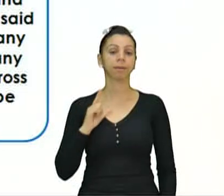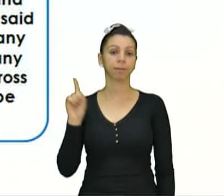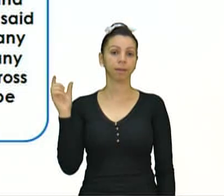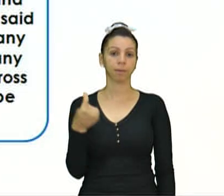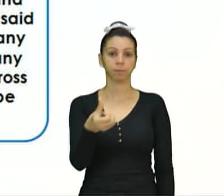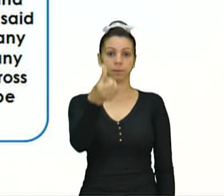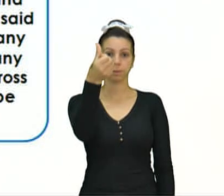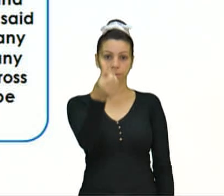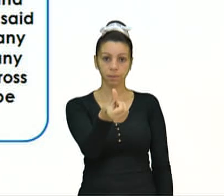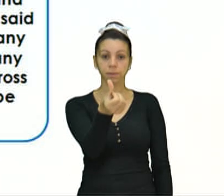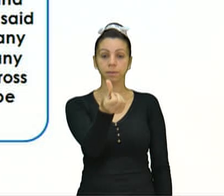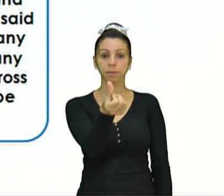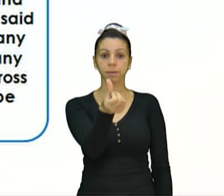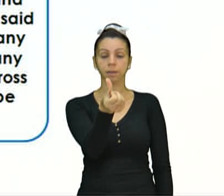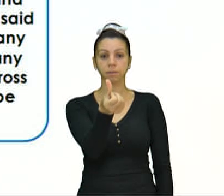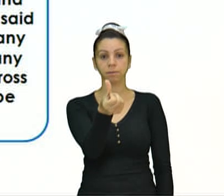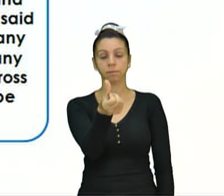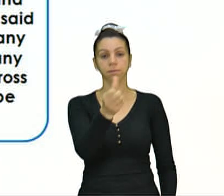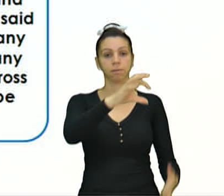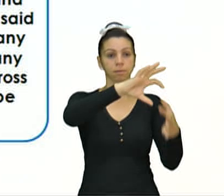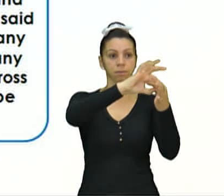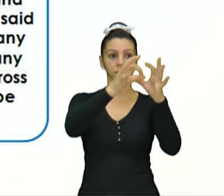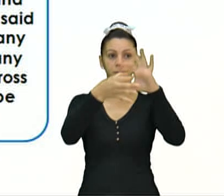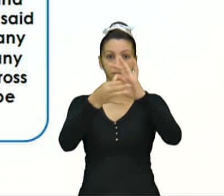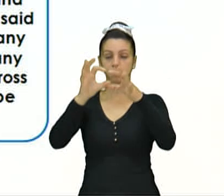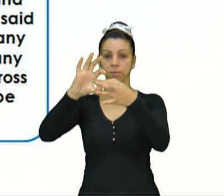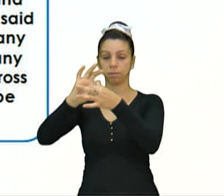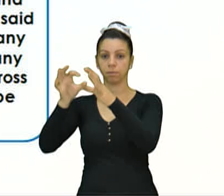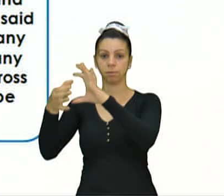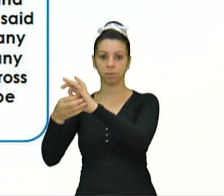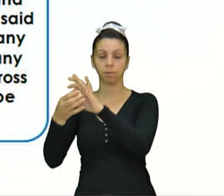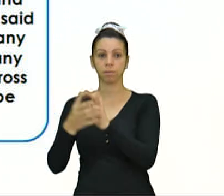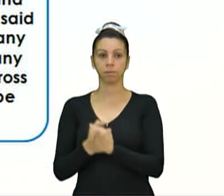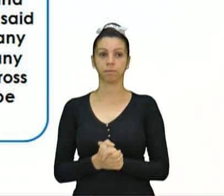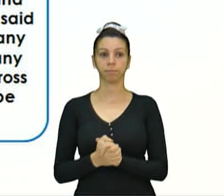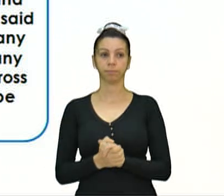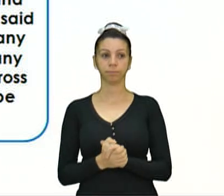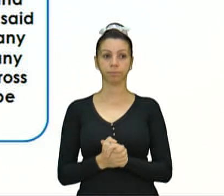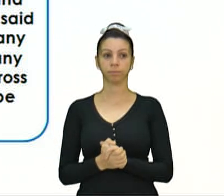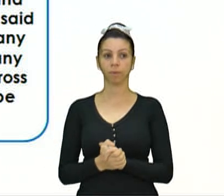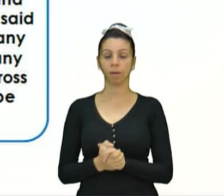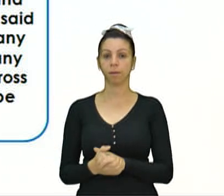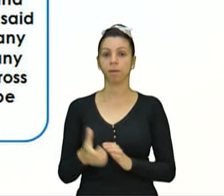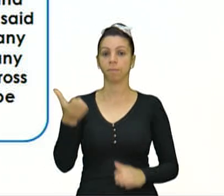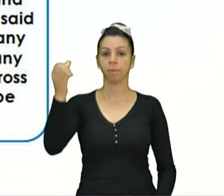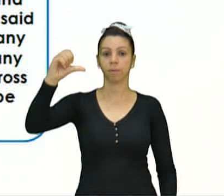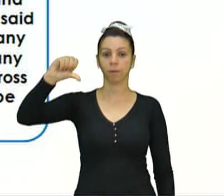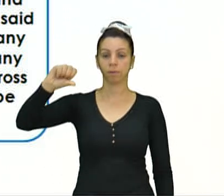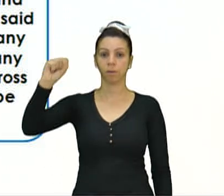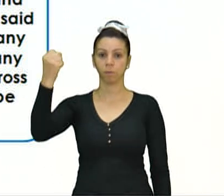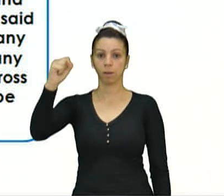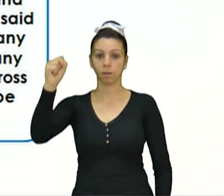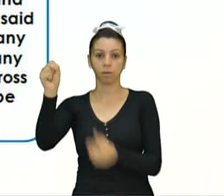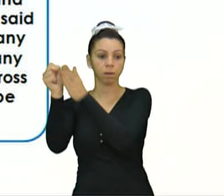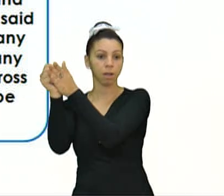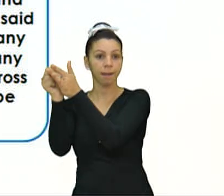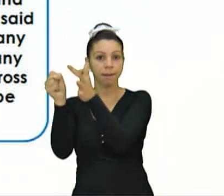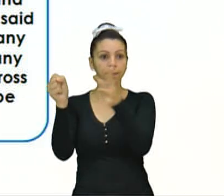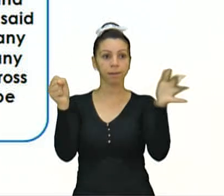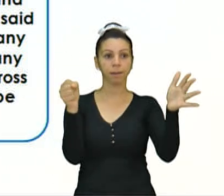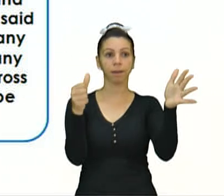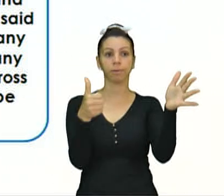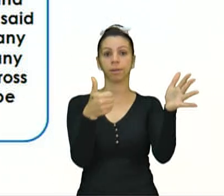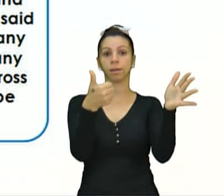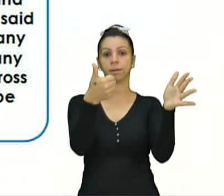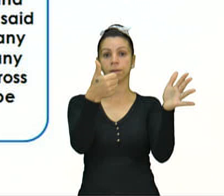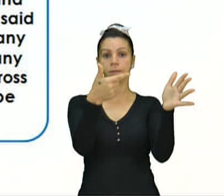de Seul, que aconteceu em 1988, até a de Londres, que foi em 2012. E aqui,